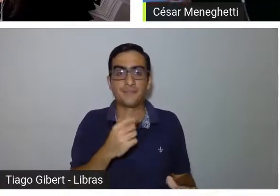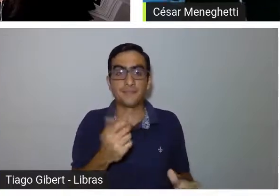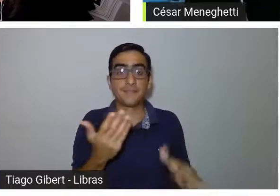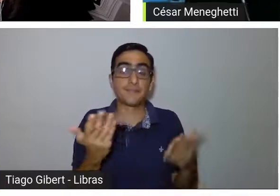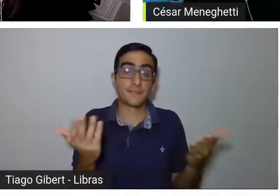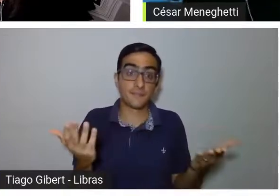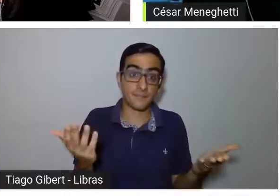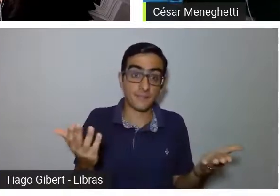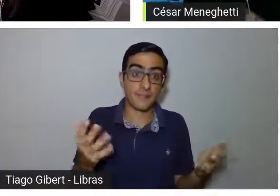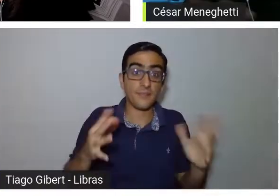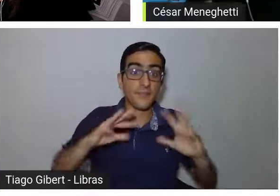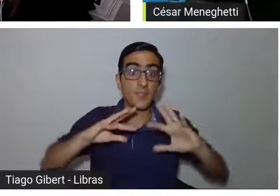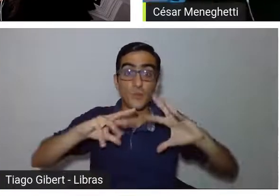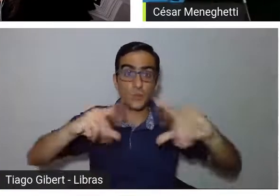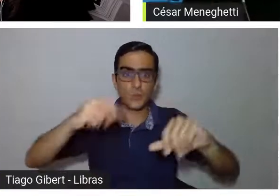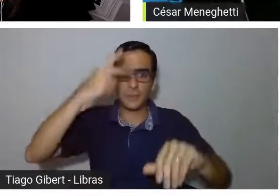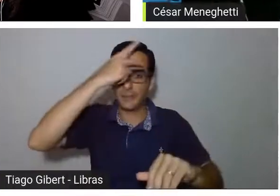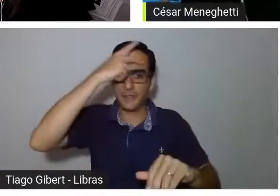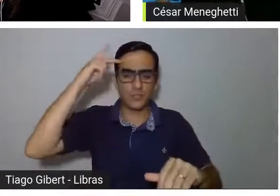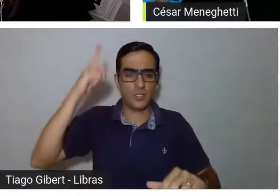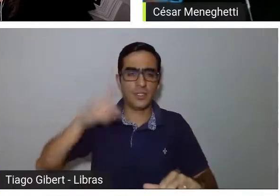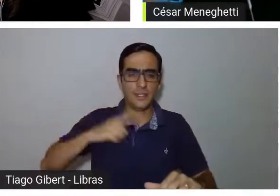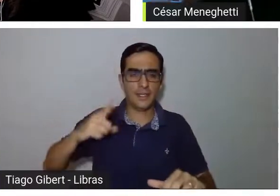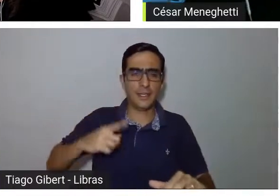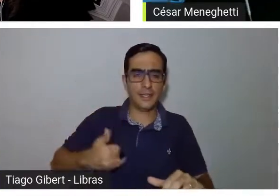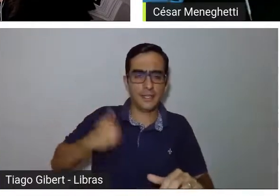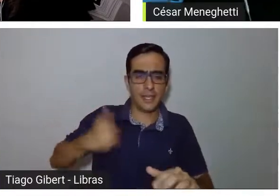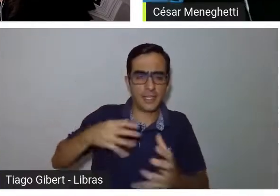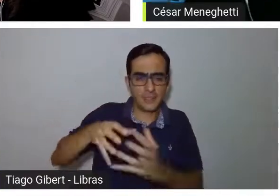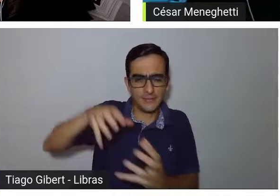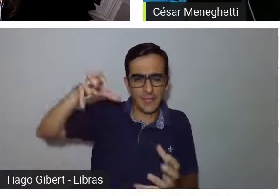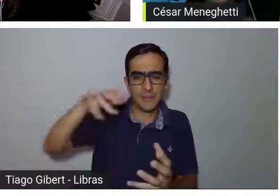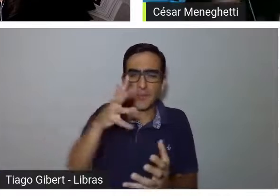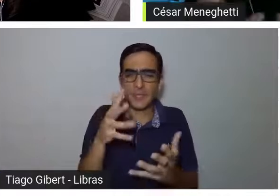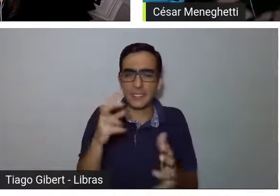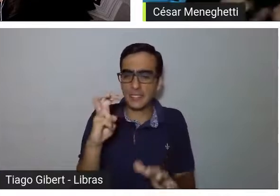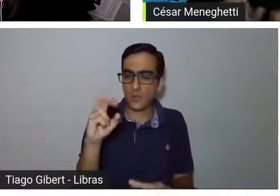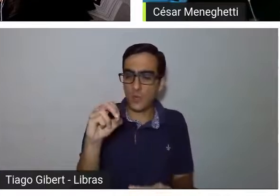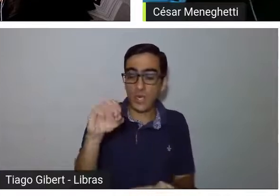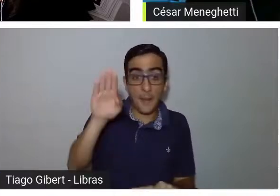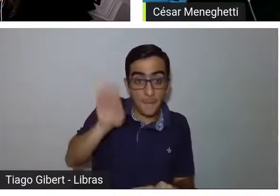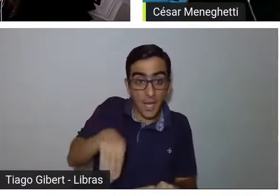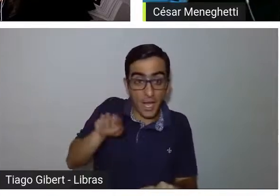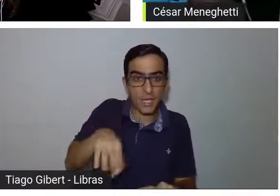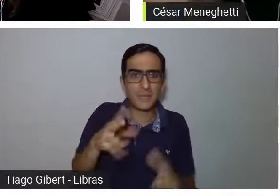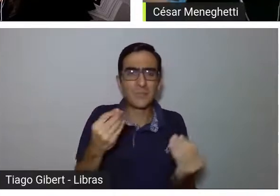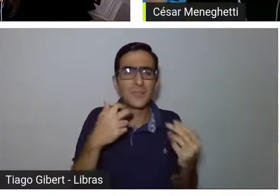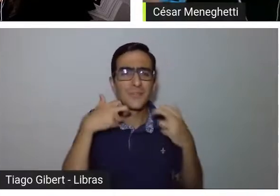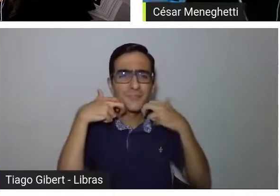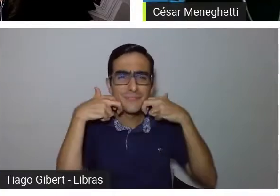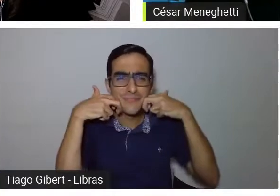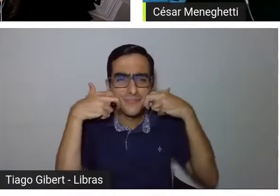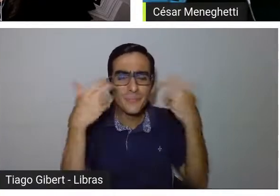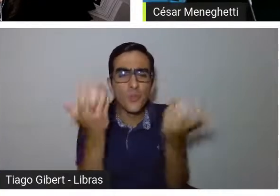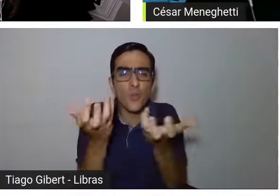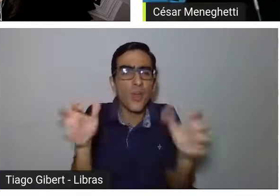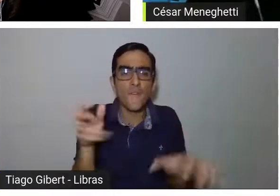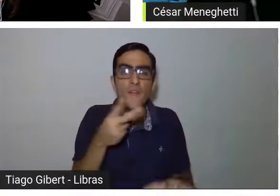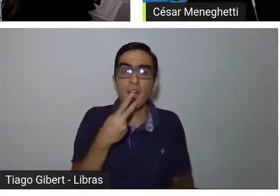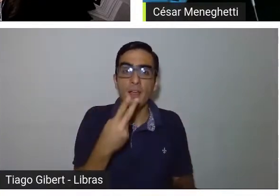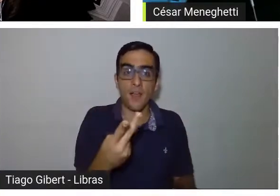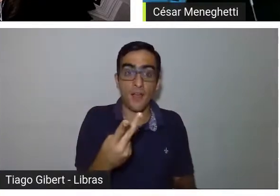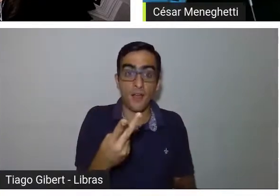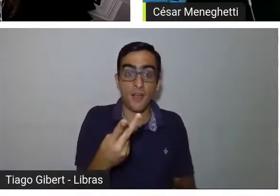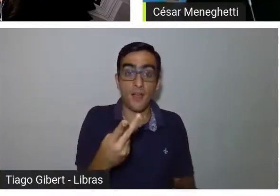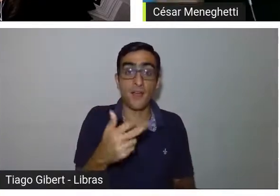E todo mundo que tinha uma certa idade, as pessoas com menos de 50 anos, eram muito tímidas, não queriam falar muito. Aquela...